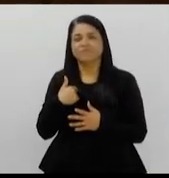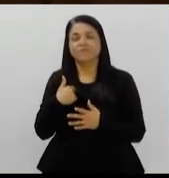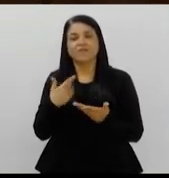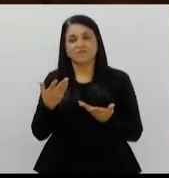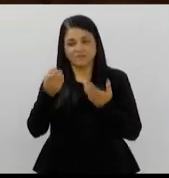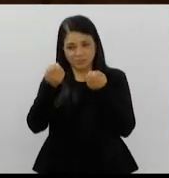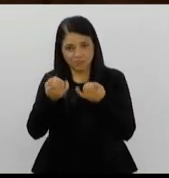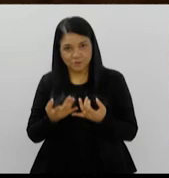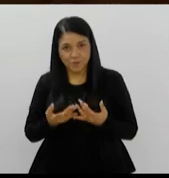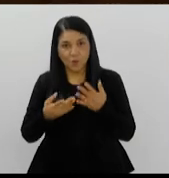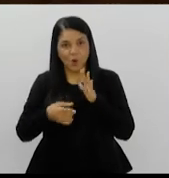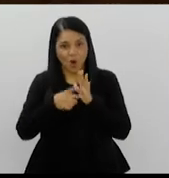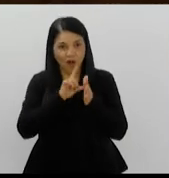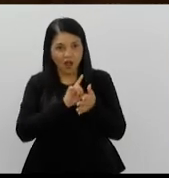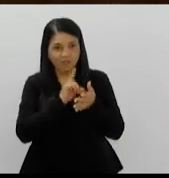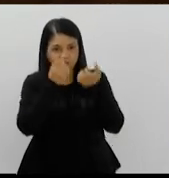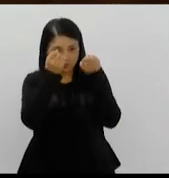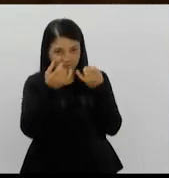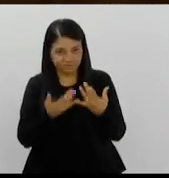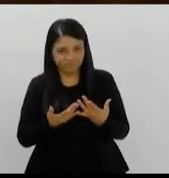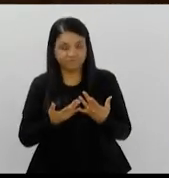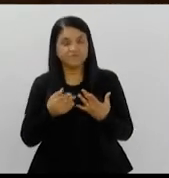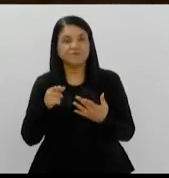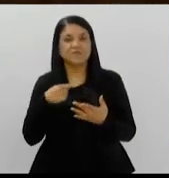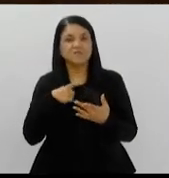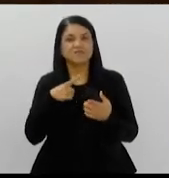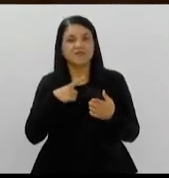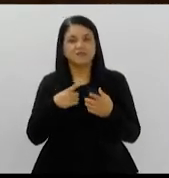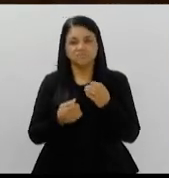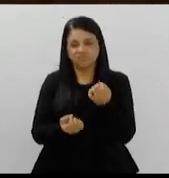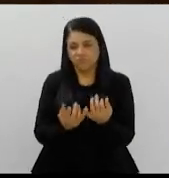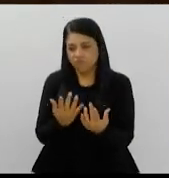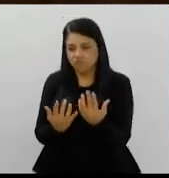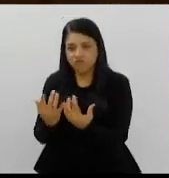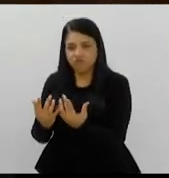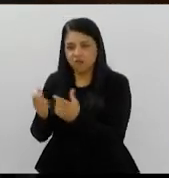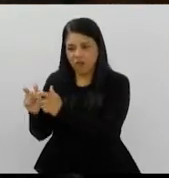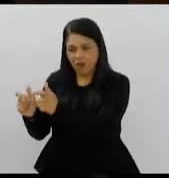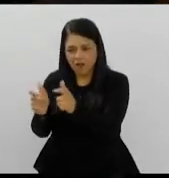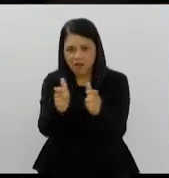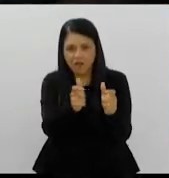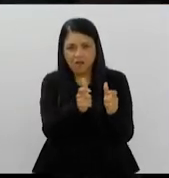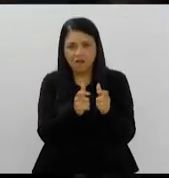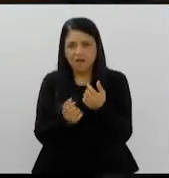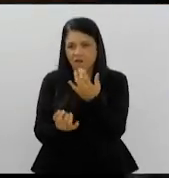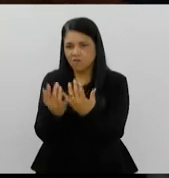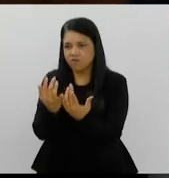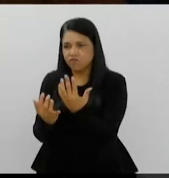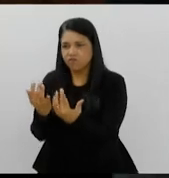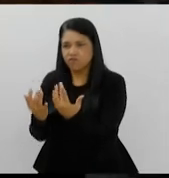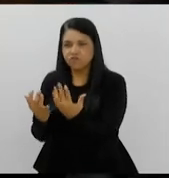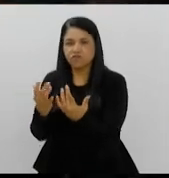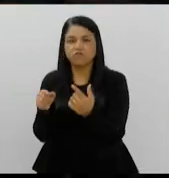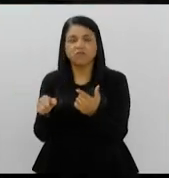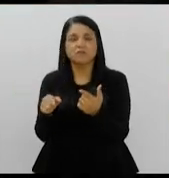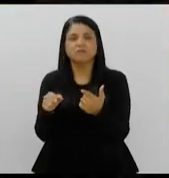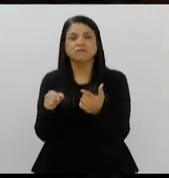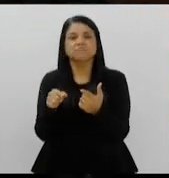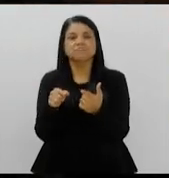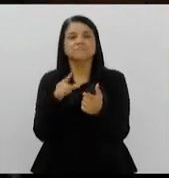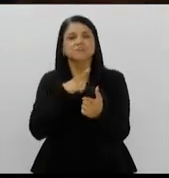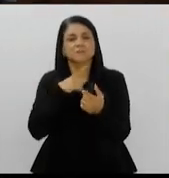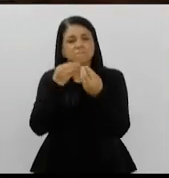acabou de nos explanar, muitos focos de incêndios aqui no Estado, trazendo uma série